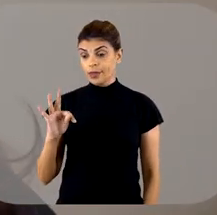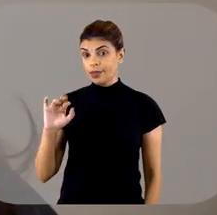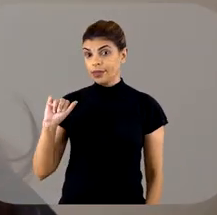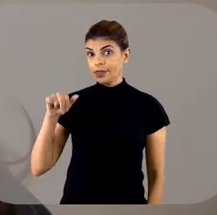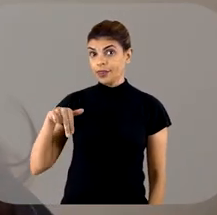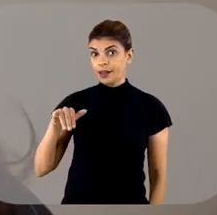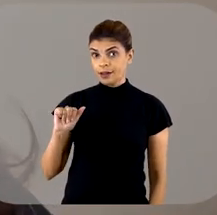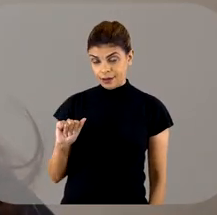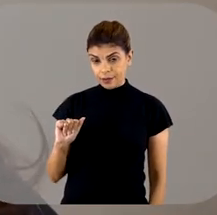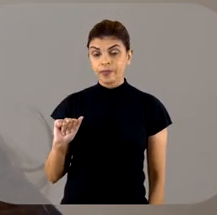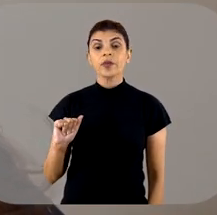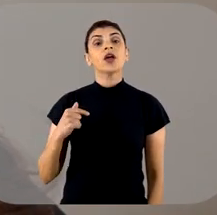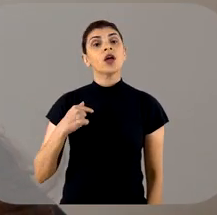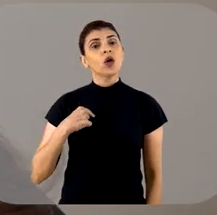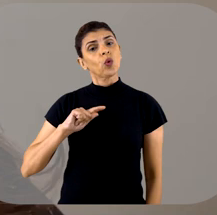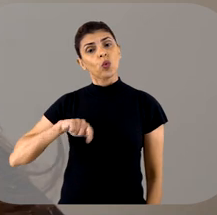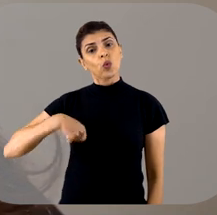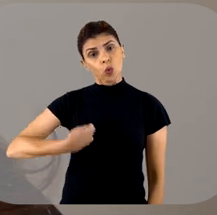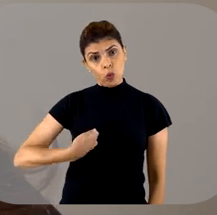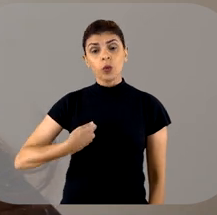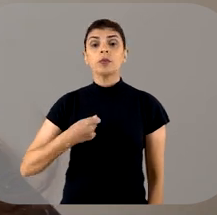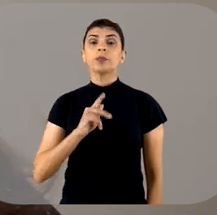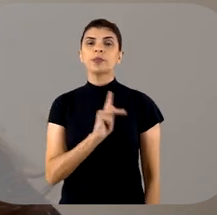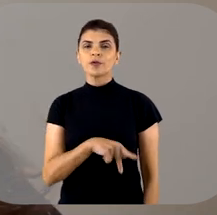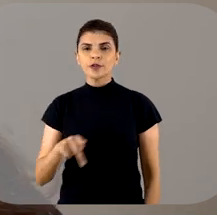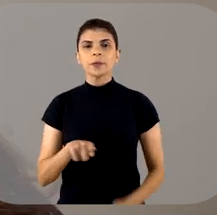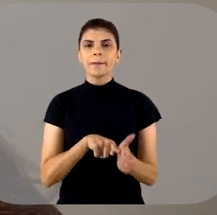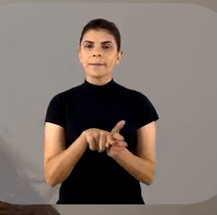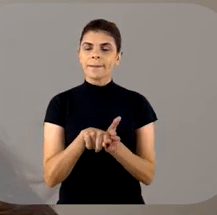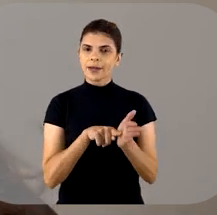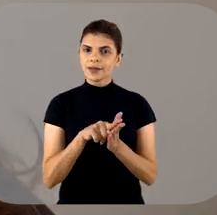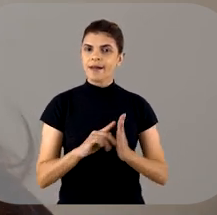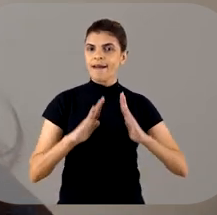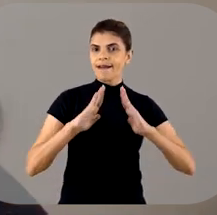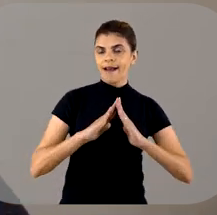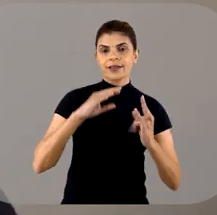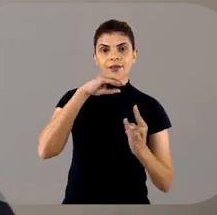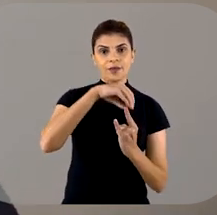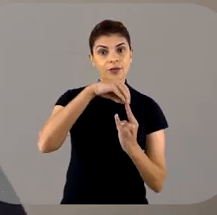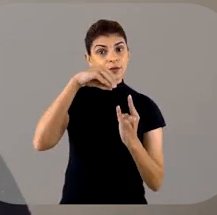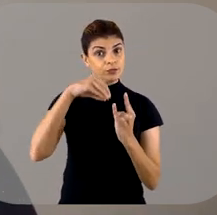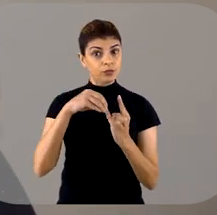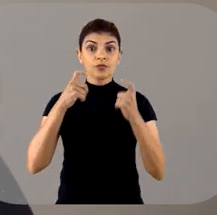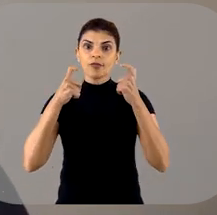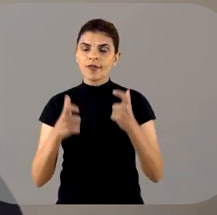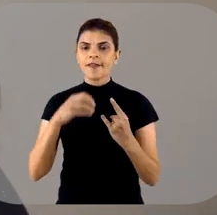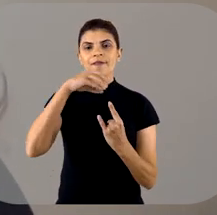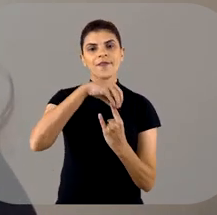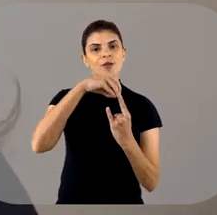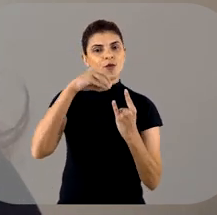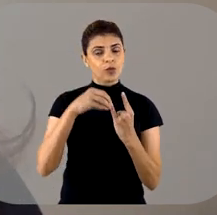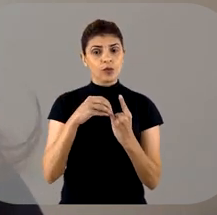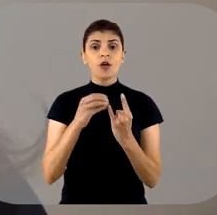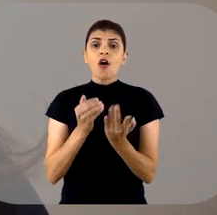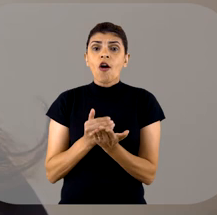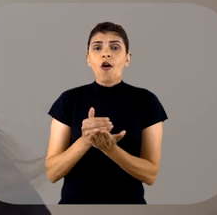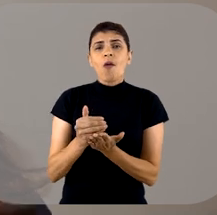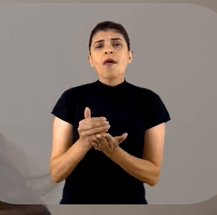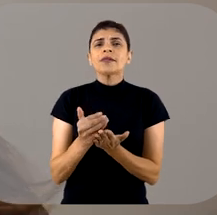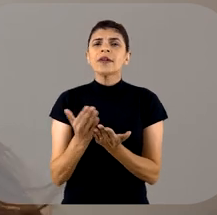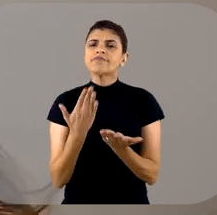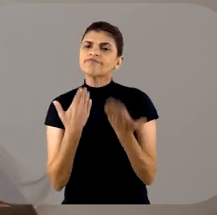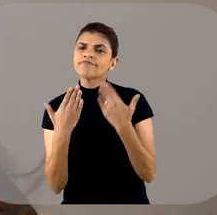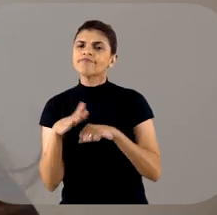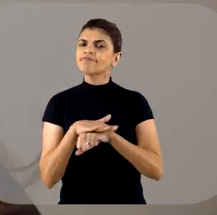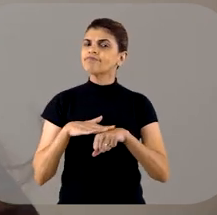é Tânia Salgado Pimenta, eu sou professora e pesquisadora da Casa de Oswaldo Cruz, Fiocruz, e vou conversar com